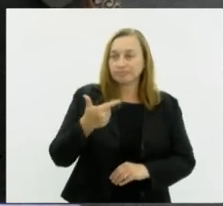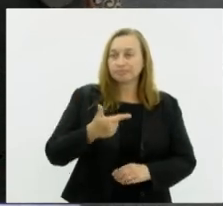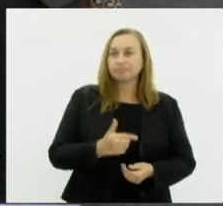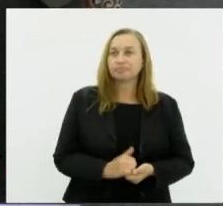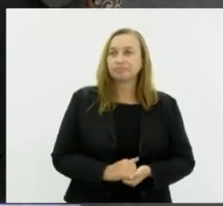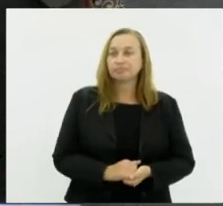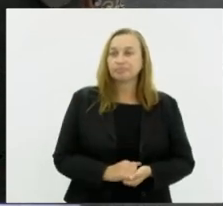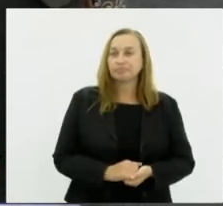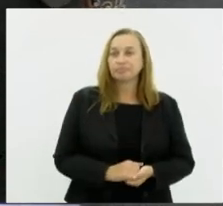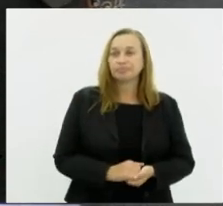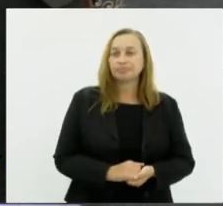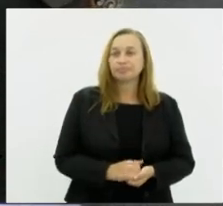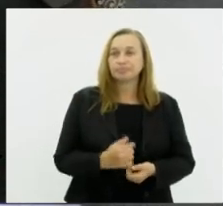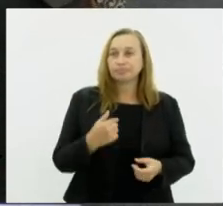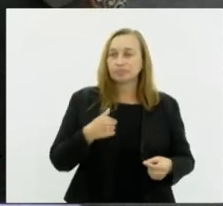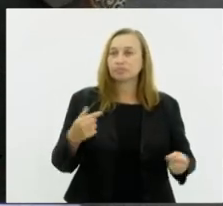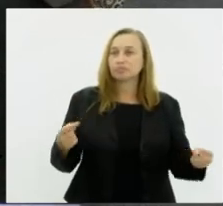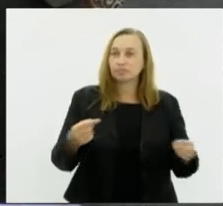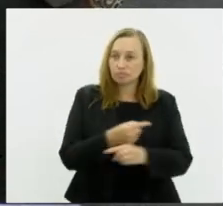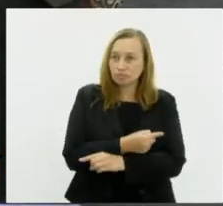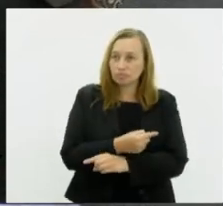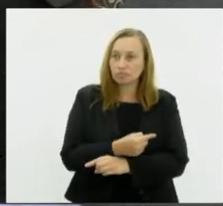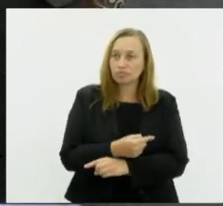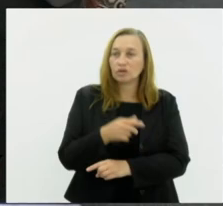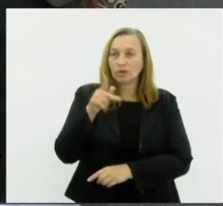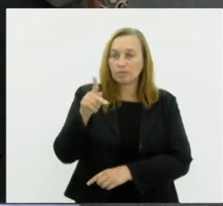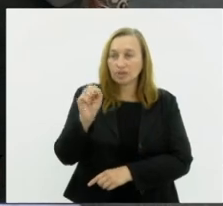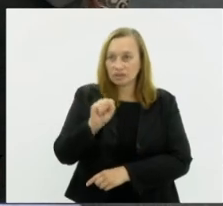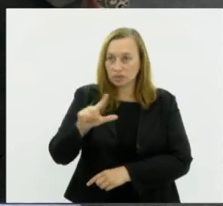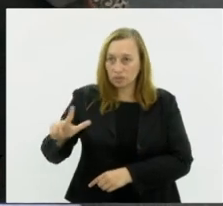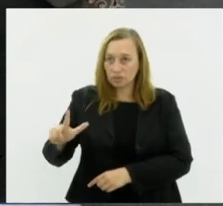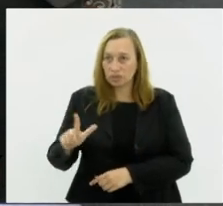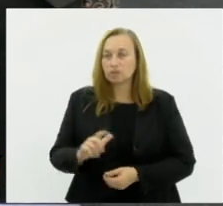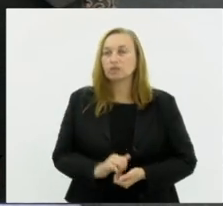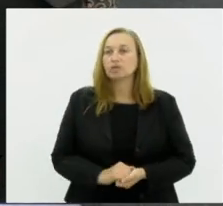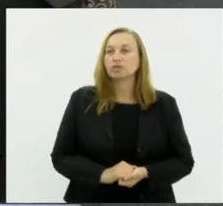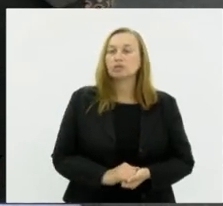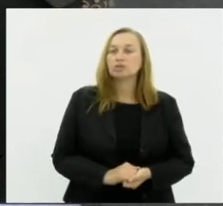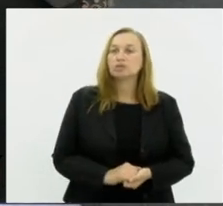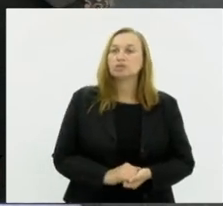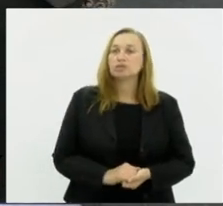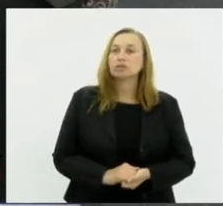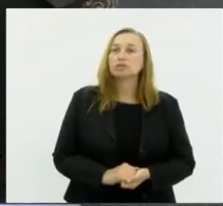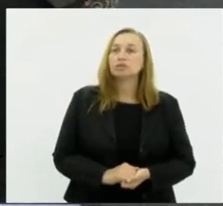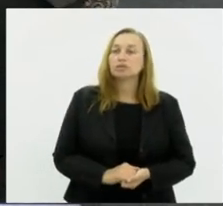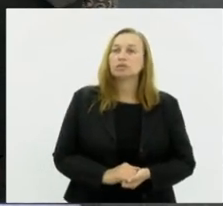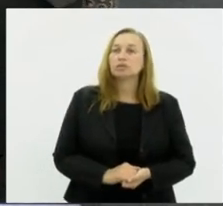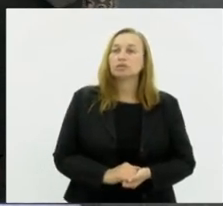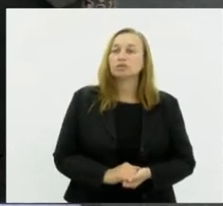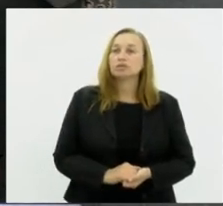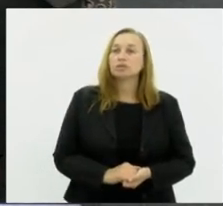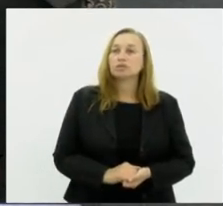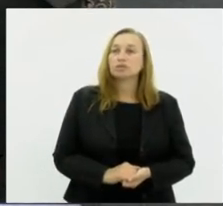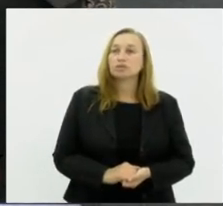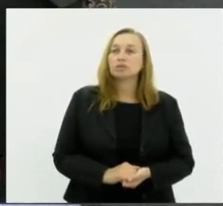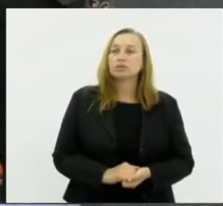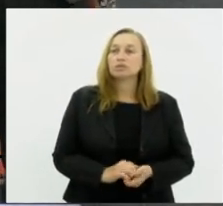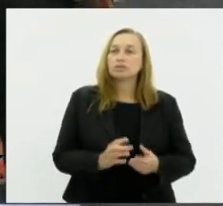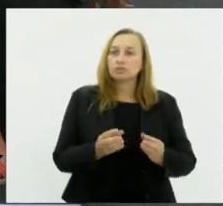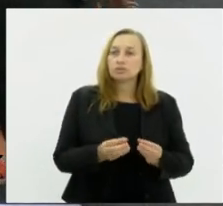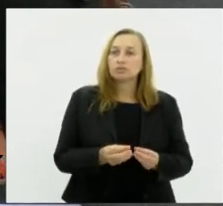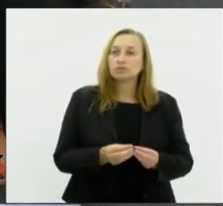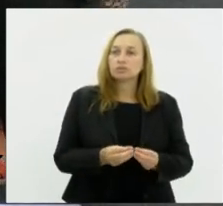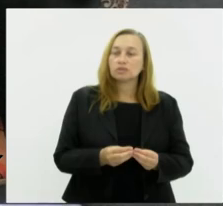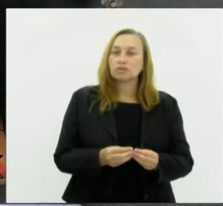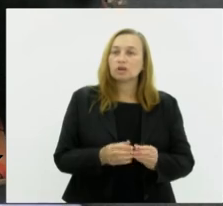Eu sou contrário, é do PSOL, porque ela está condicionando o benefício fiscal e o relatório do